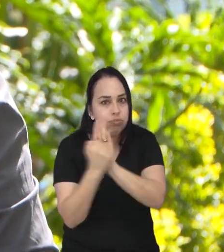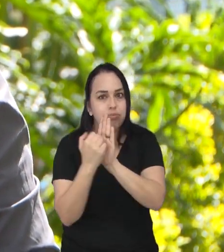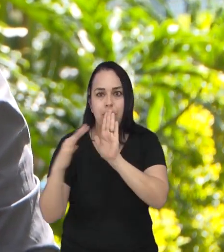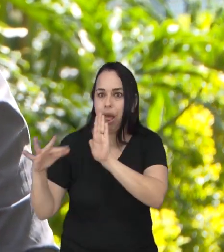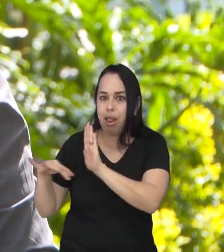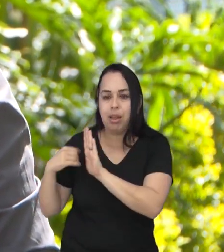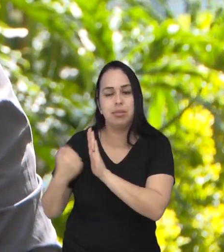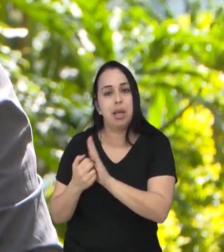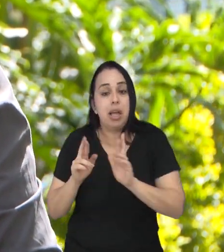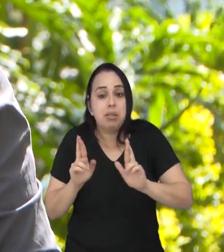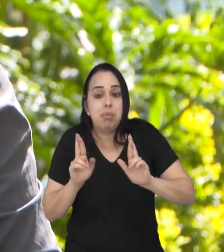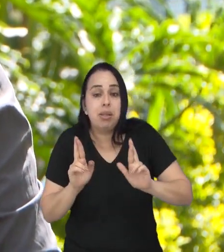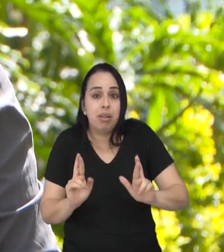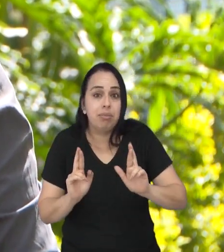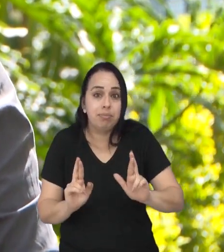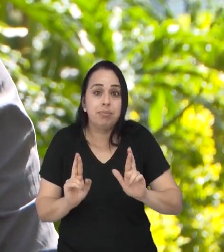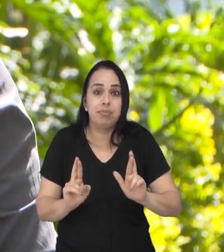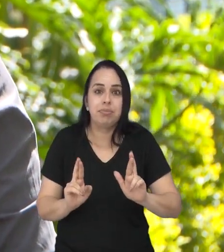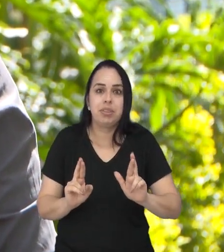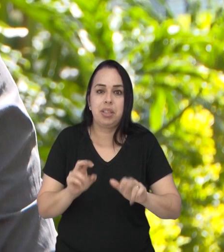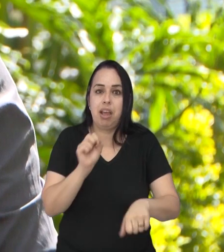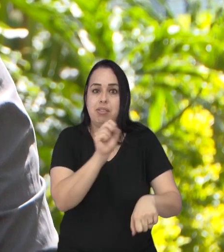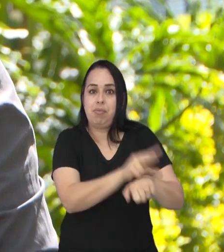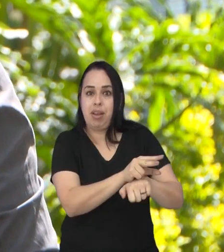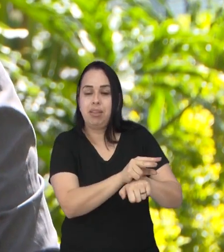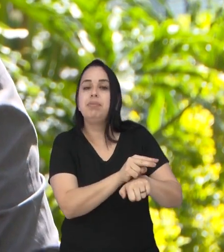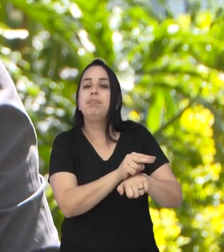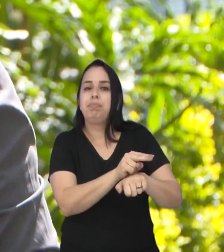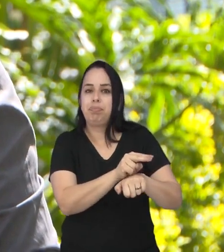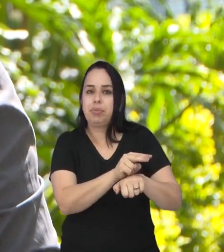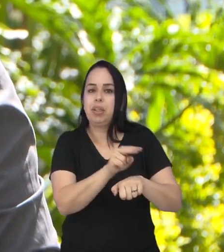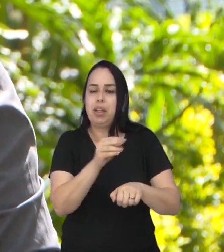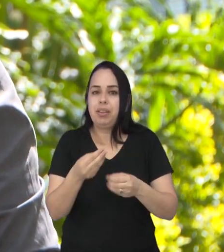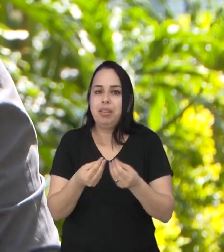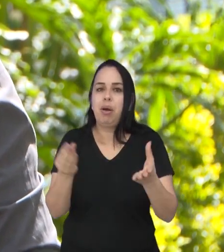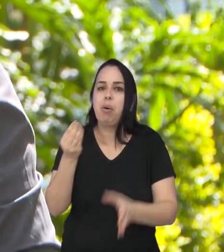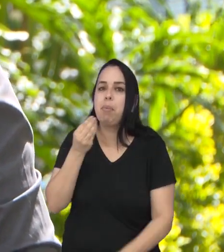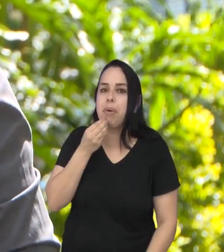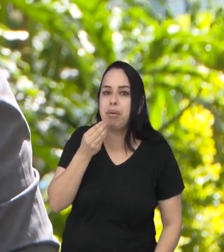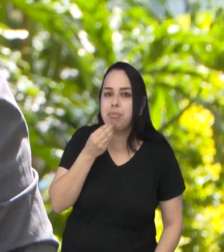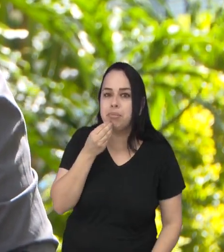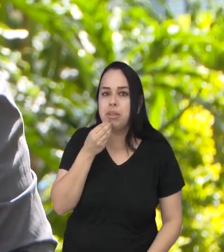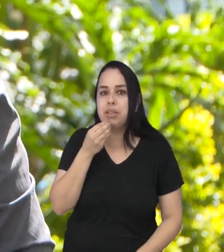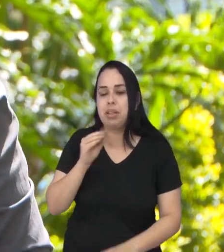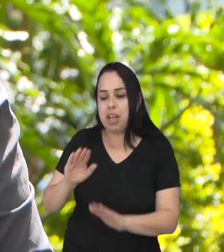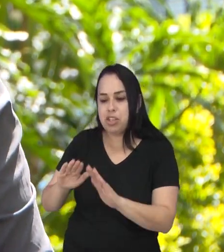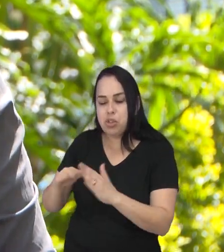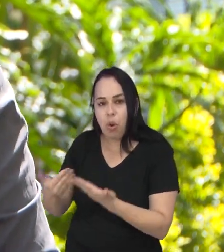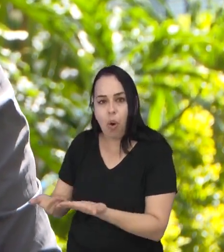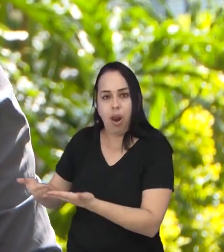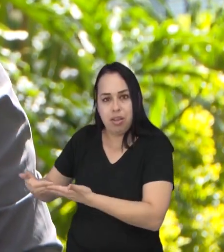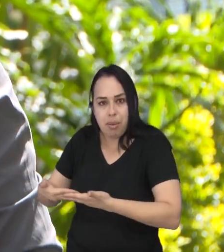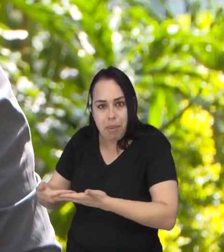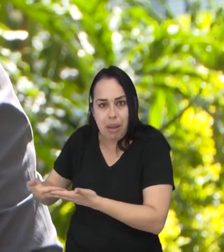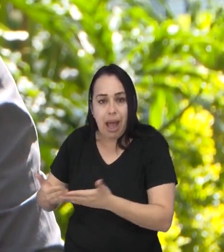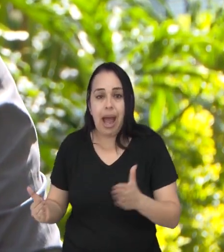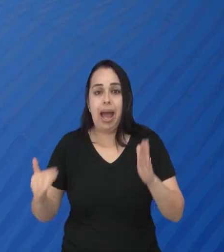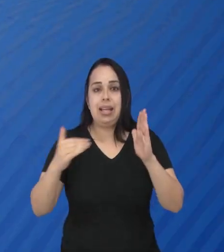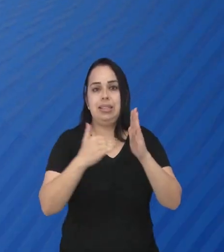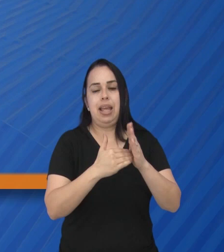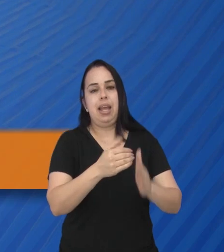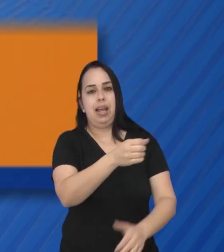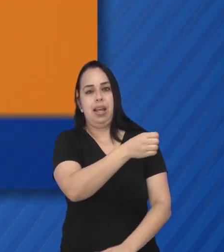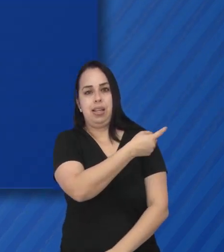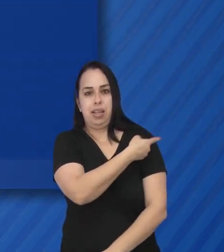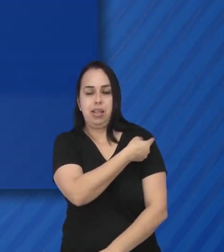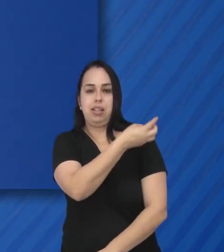primeira fase. A expectativa é de que essas vagas contemplem oportunidades desde a creche até o ensino médio.